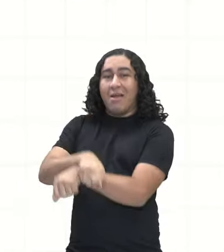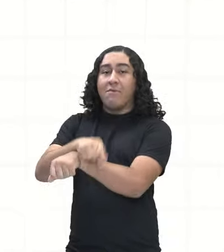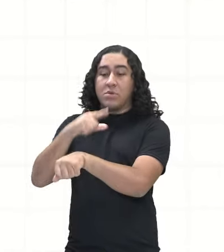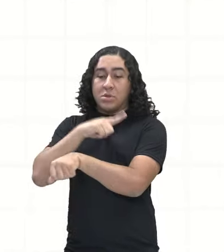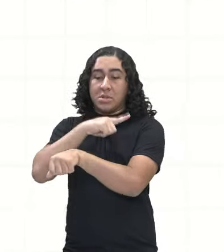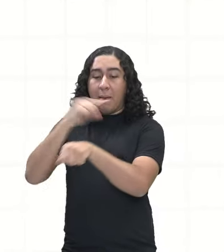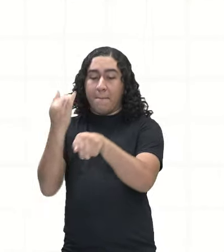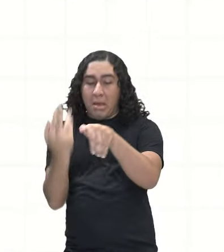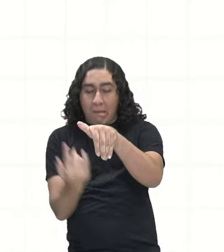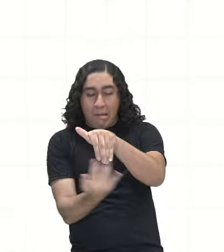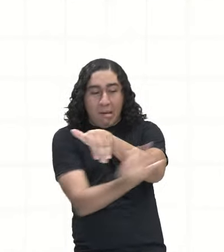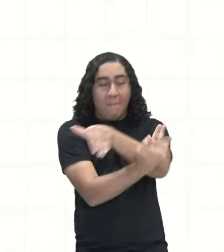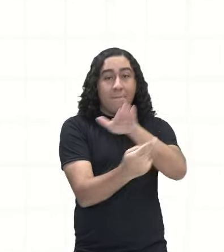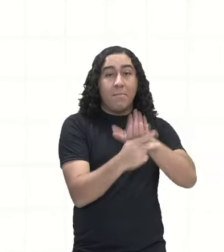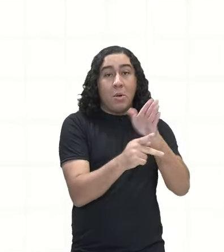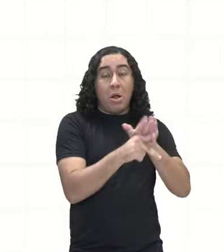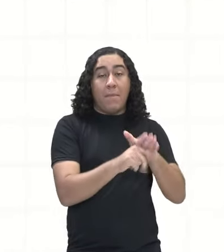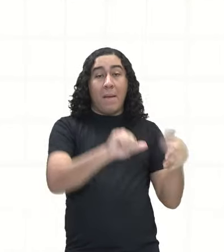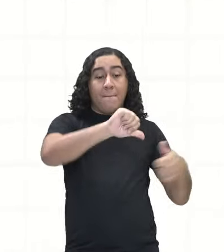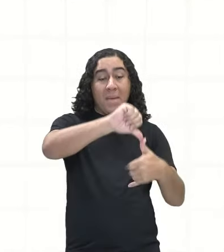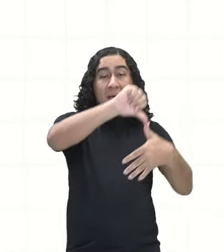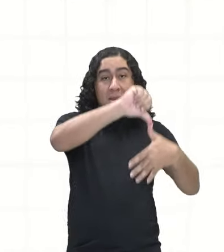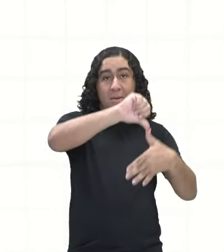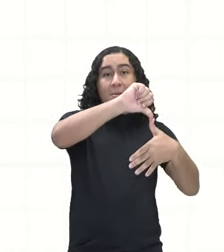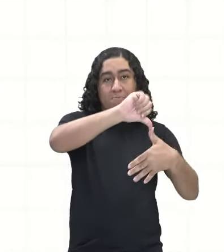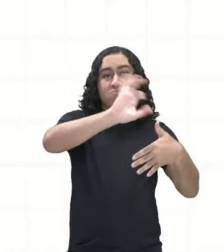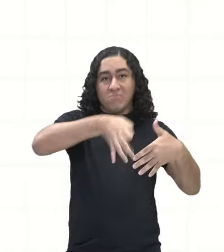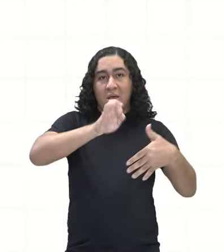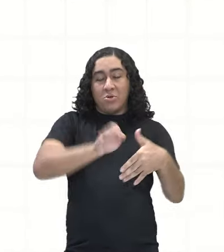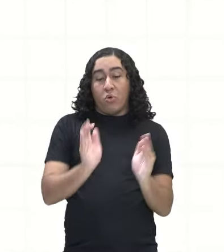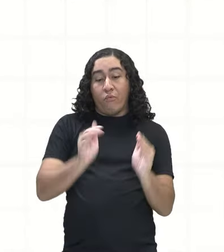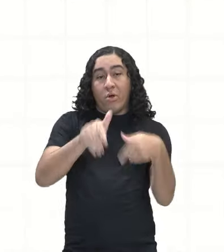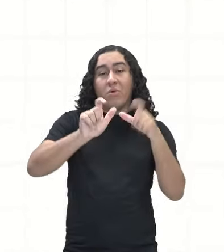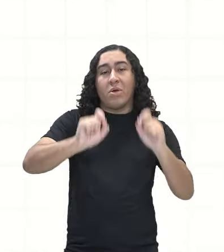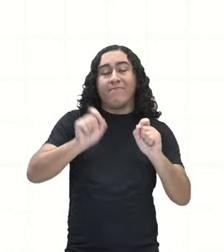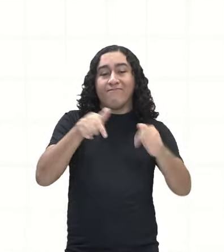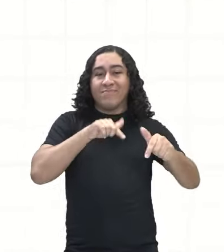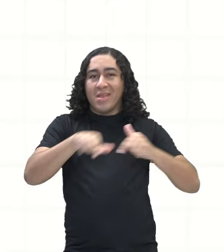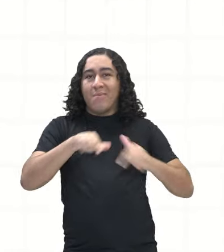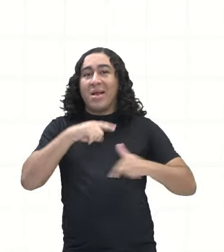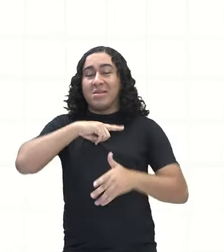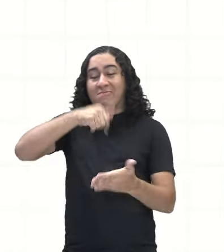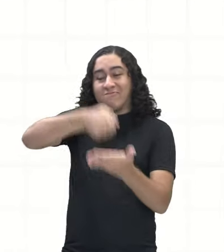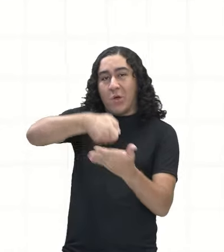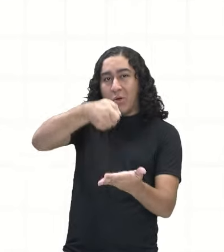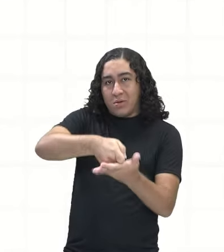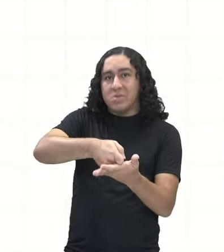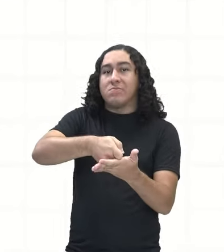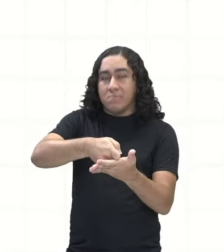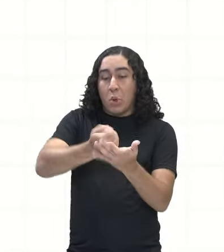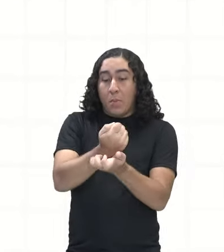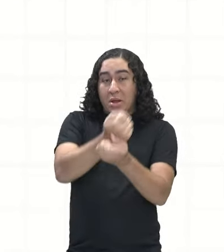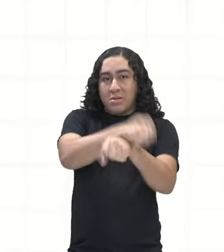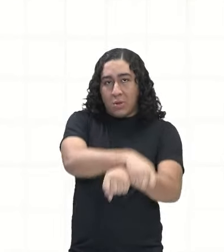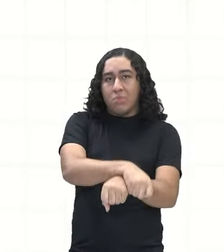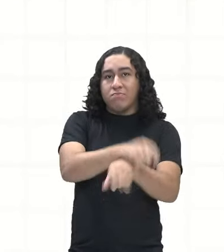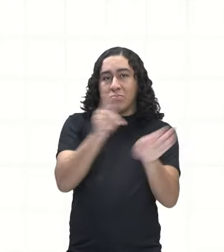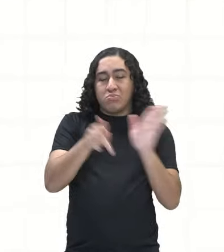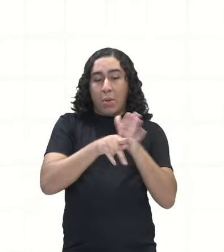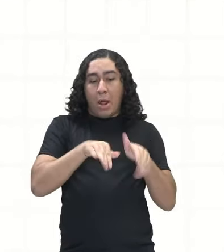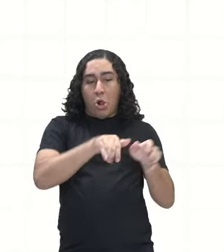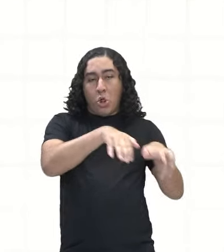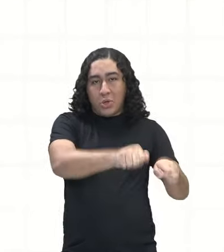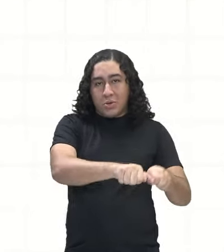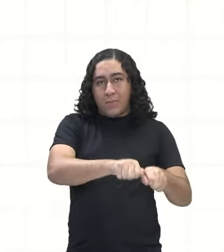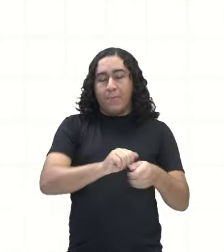a América e em especial aqui para a América do Sul para trabalhar ali obviamente de forma forçada né na colônia certo